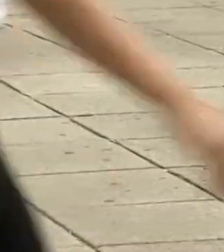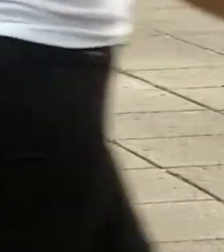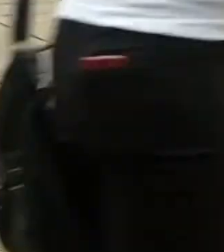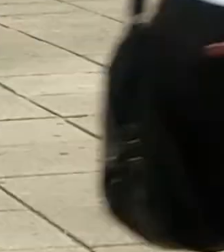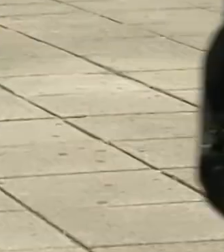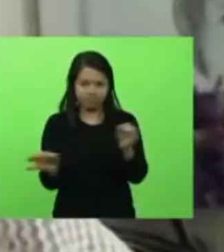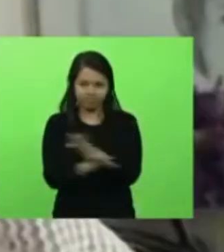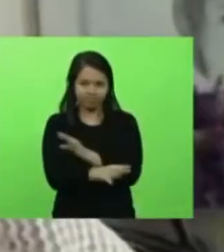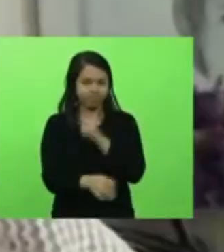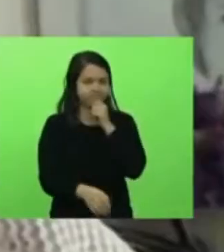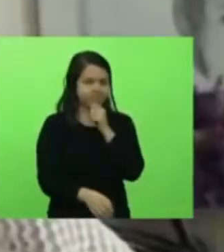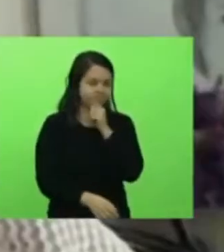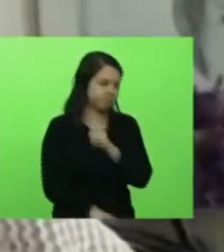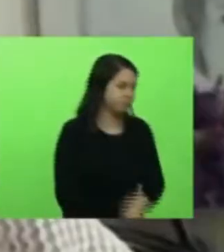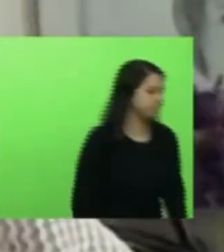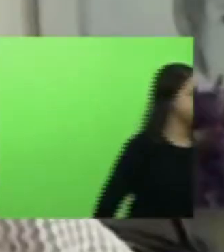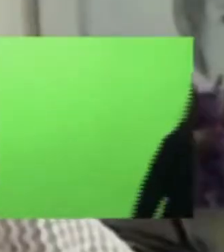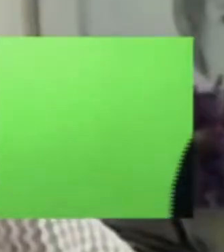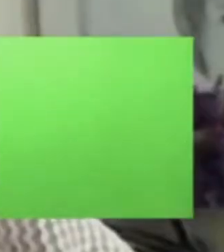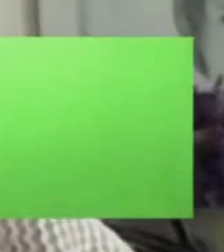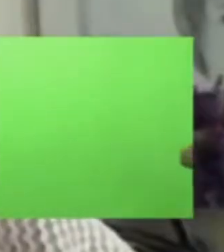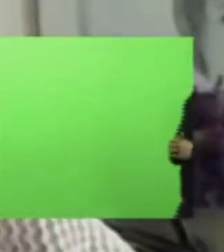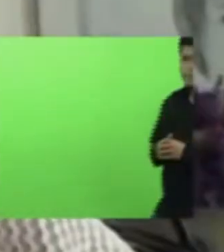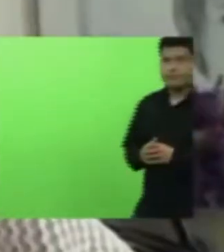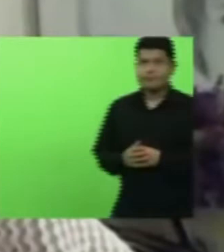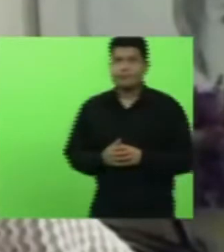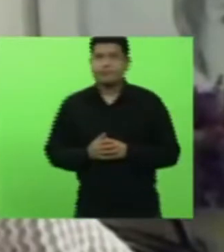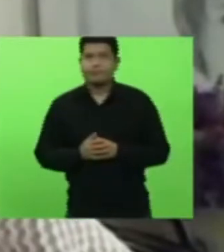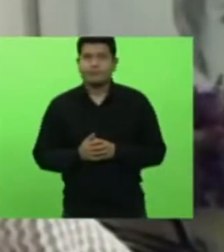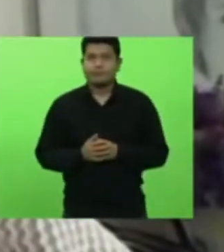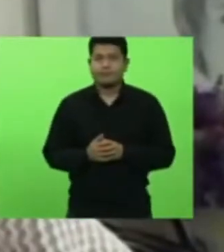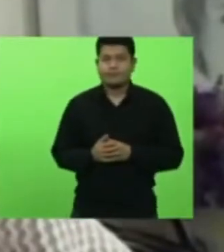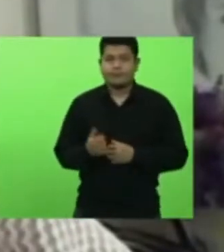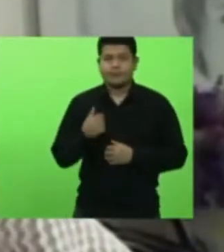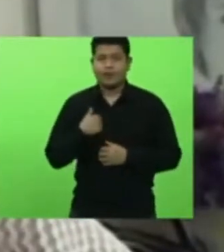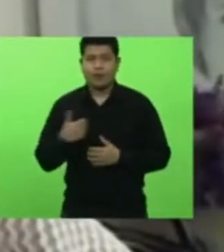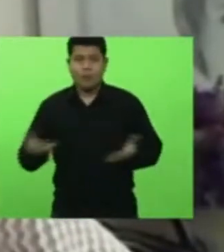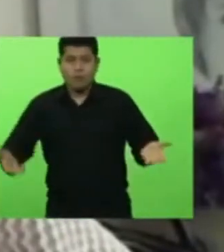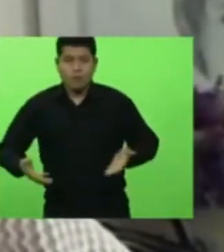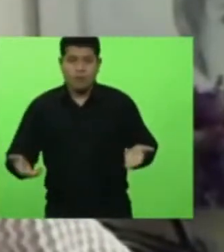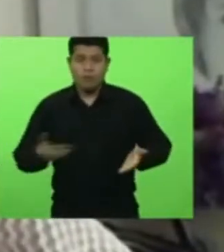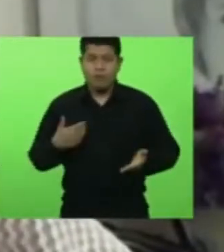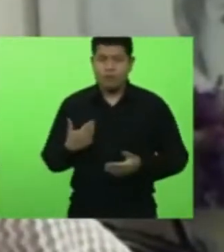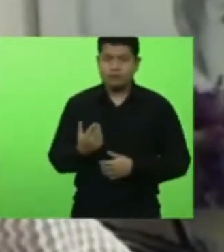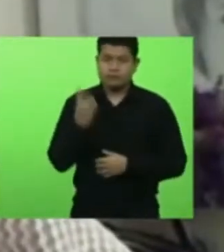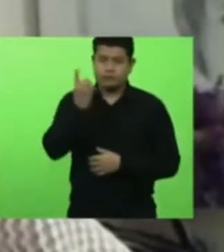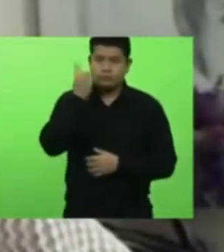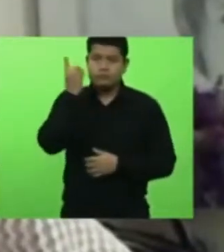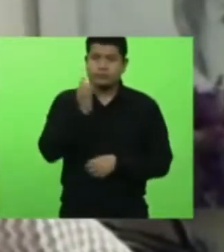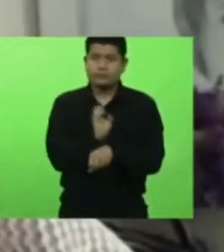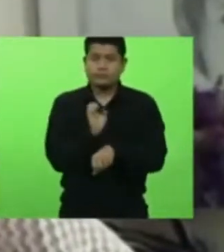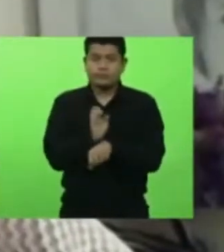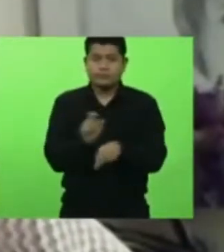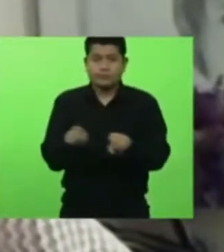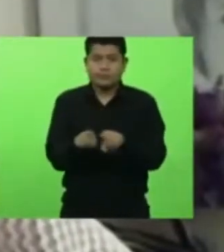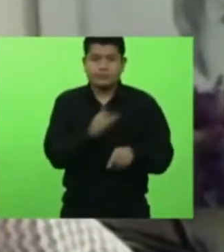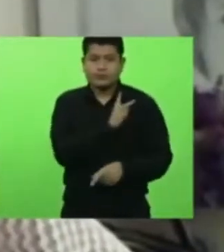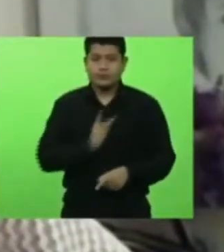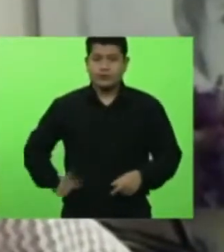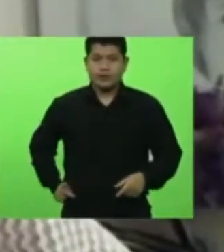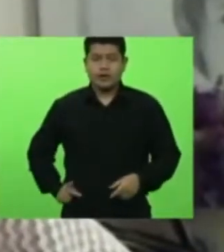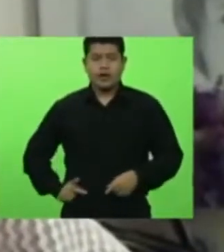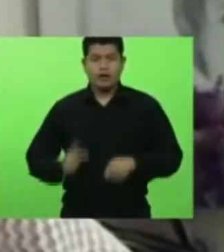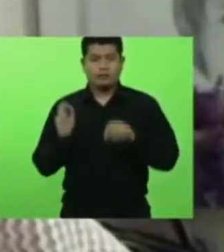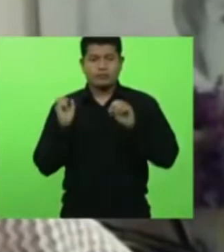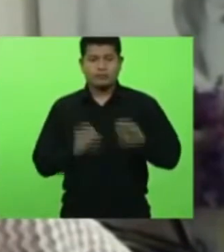ensino médio. Como deputada estadual e presidente da Comissão de Educação e